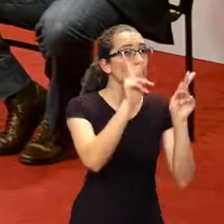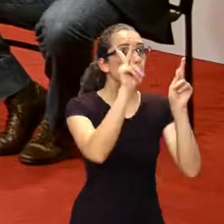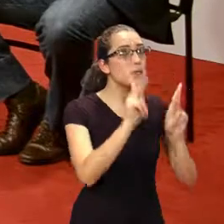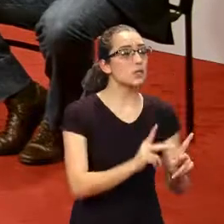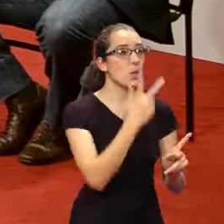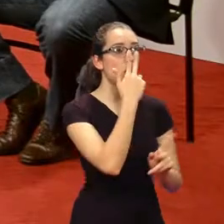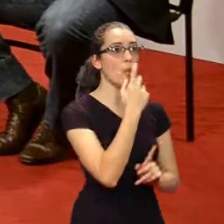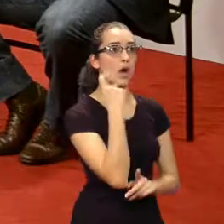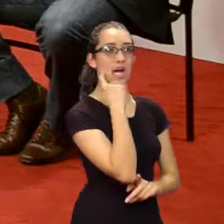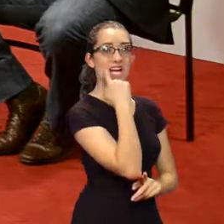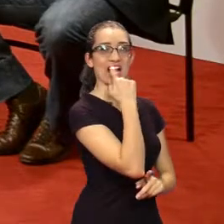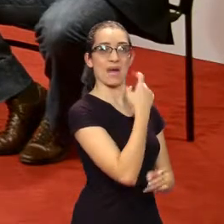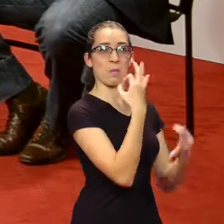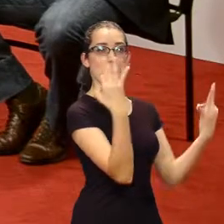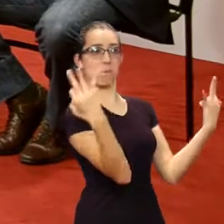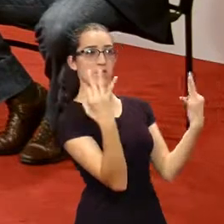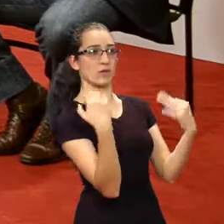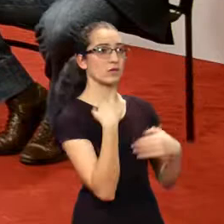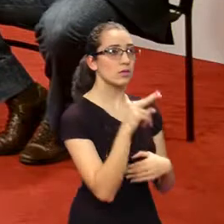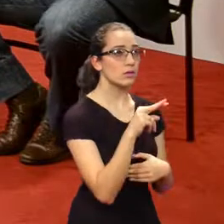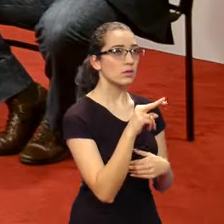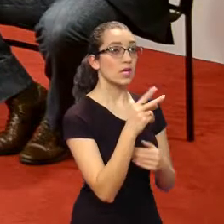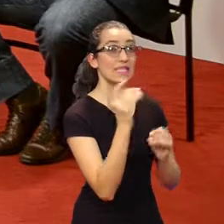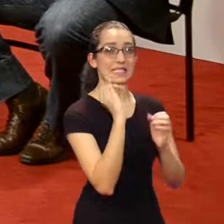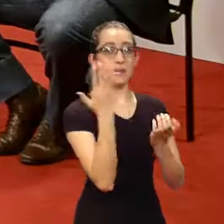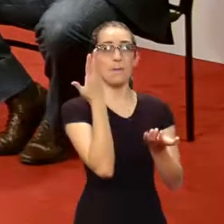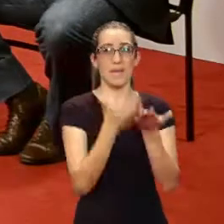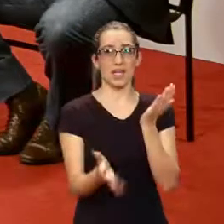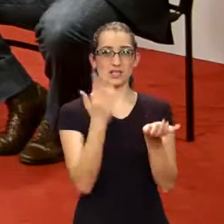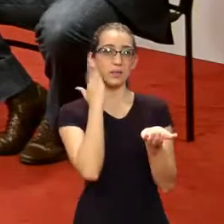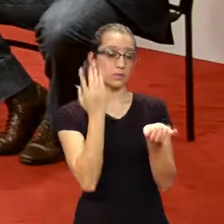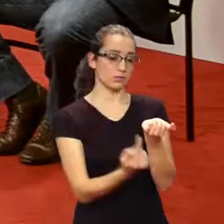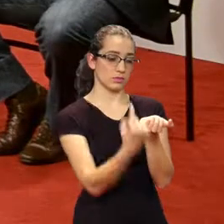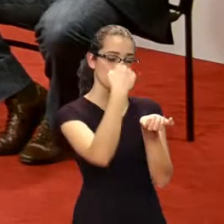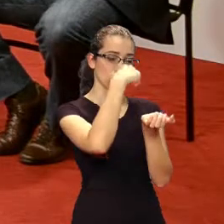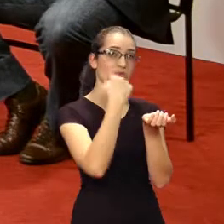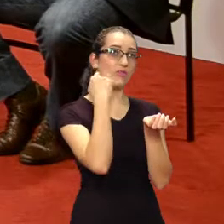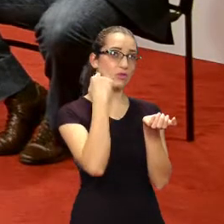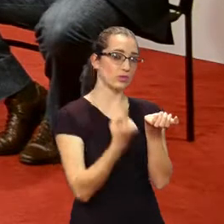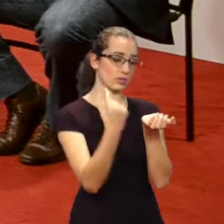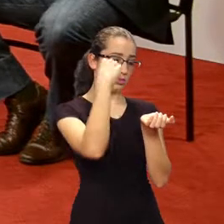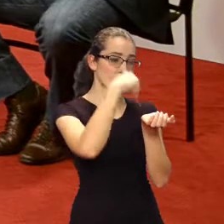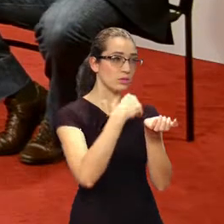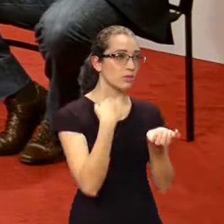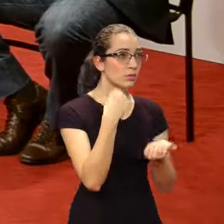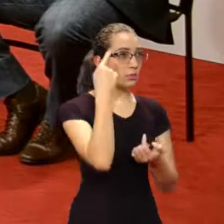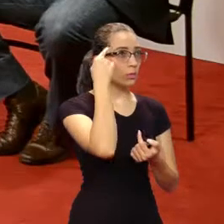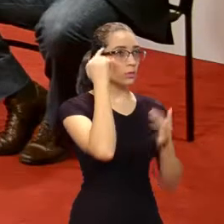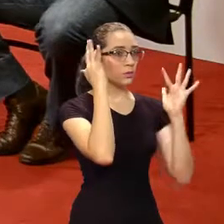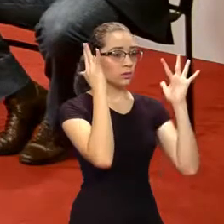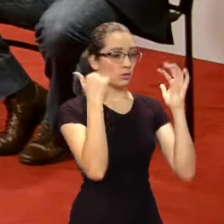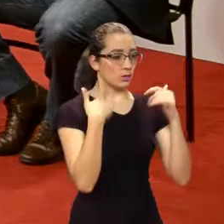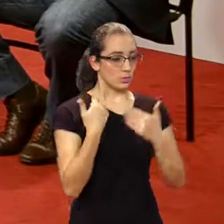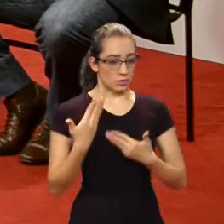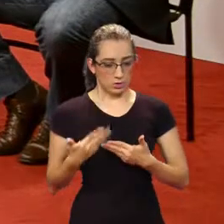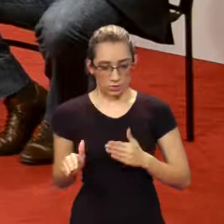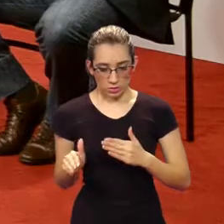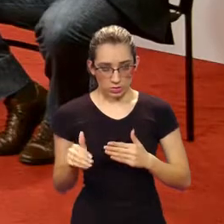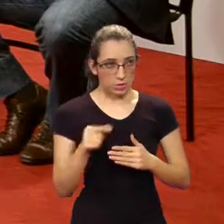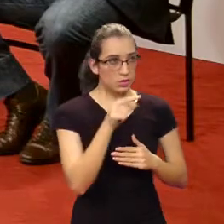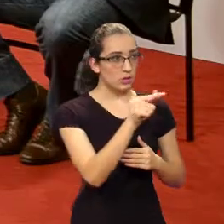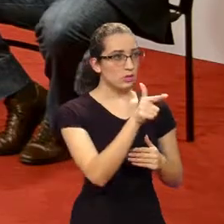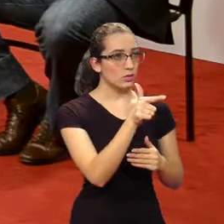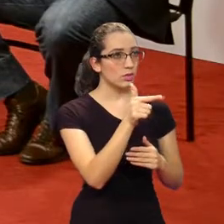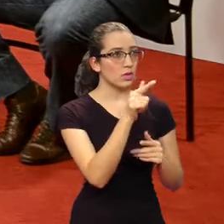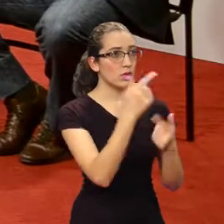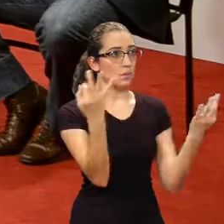perda dental lá no fundo da boca onde ninguém vê, só ele sabe que ele tem, para ele aquilo é significativo, porque ele sabe que os outros não têm ou os